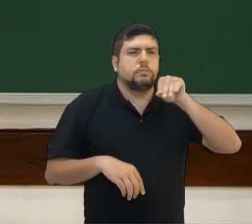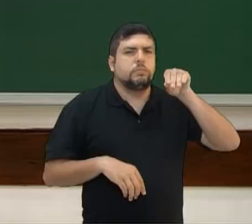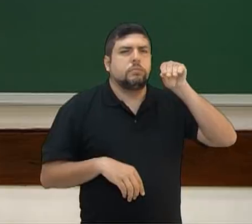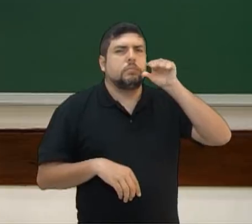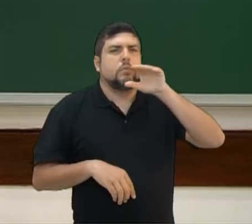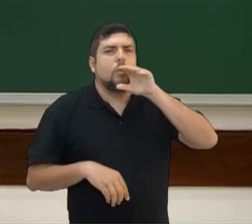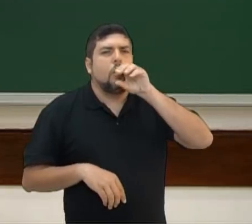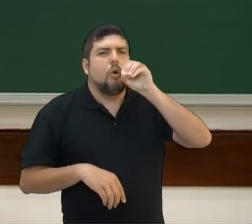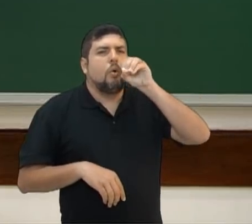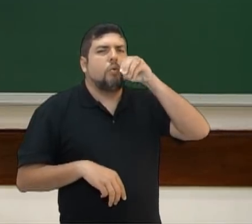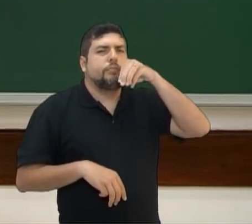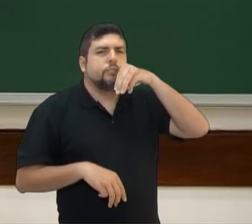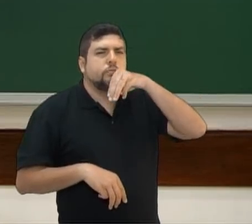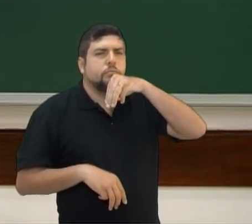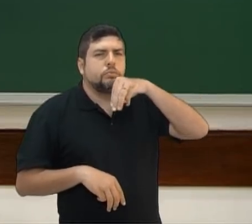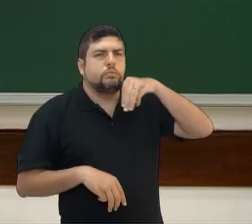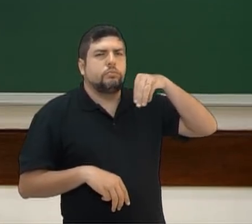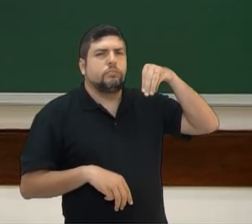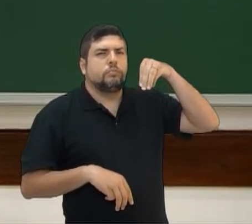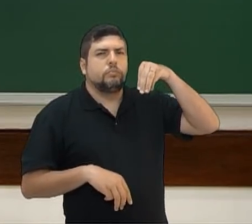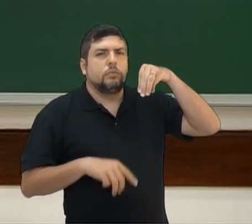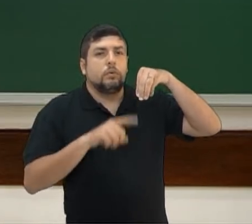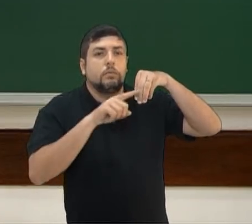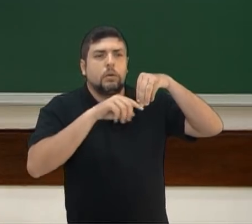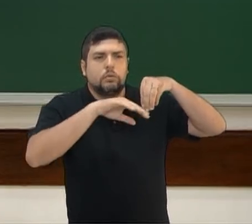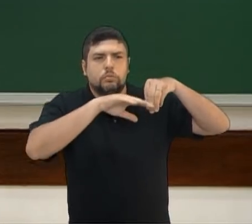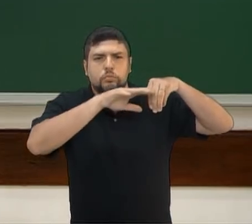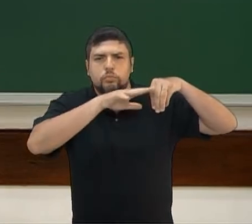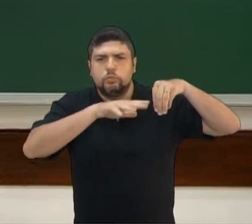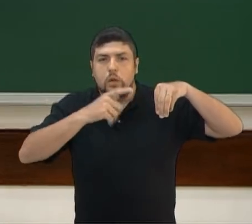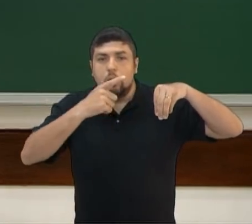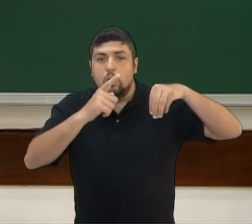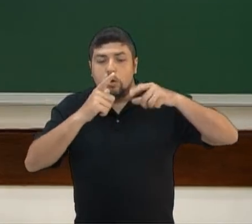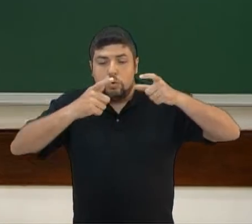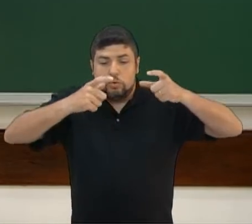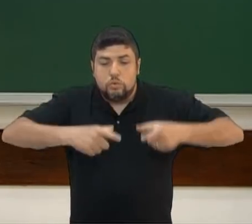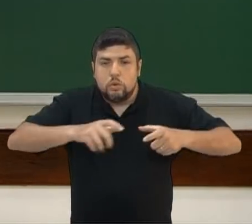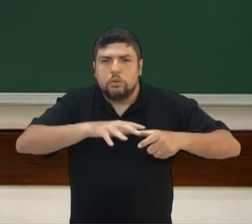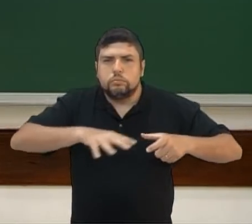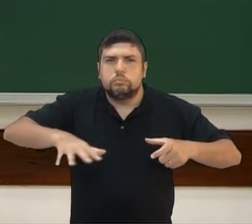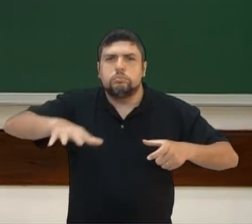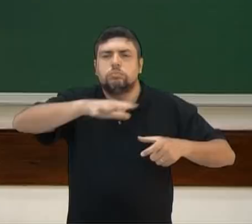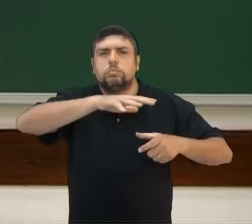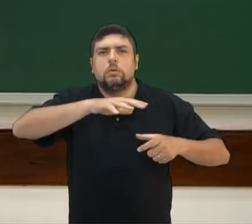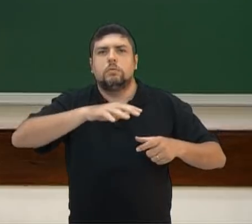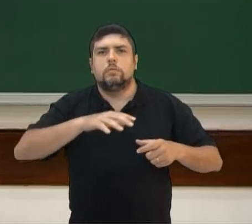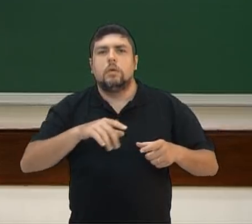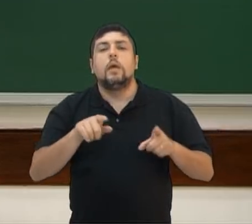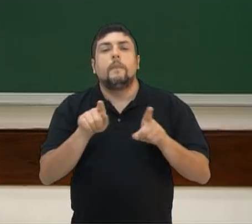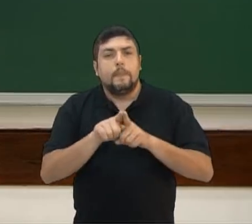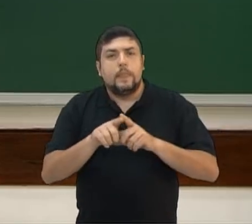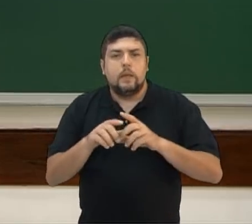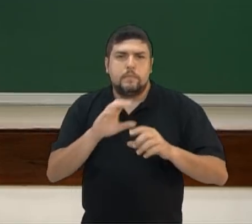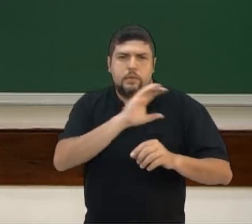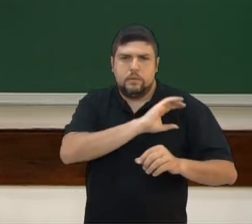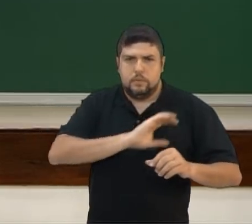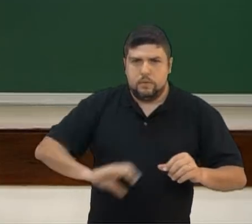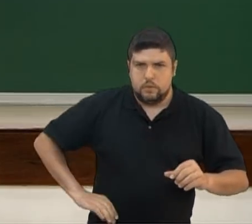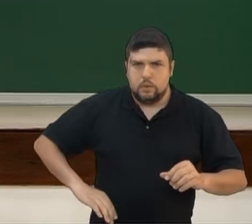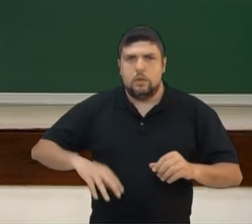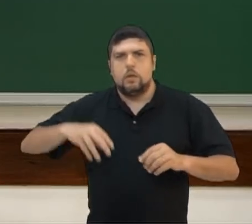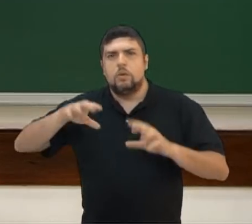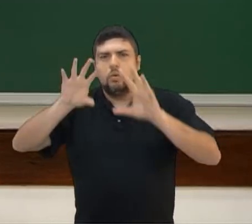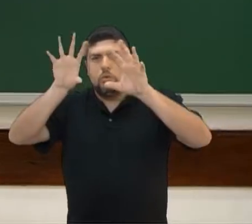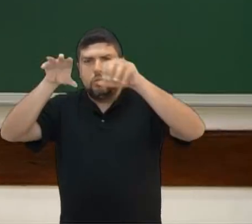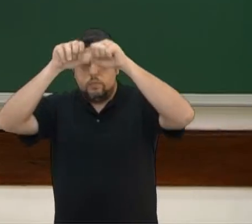que todo o ambiente é impregnado por essa frequência. Como os espíritas e cristãos também acreditam que as orações, o